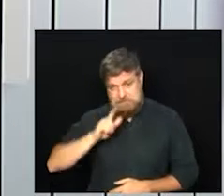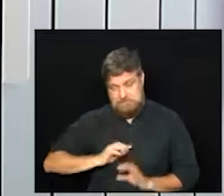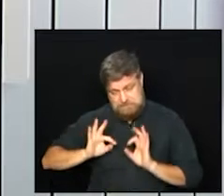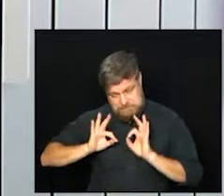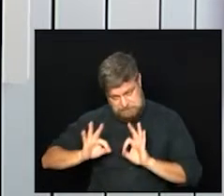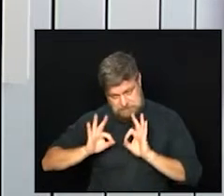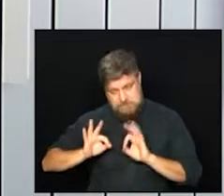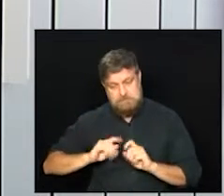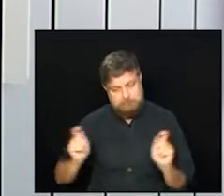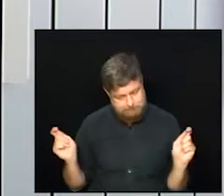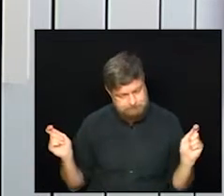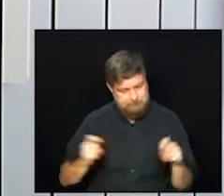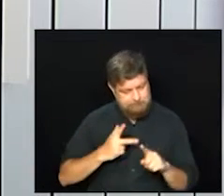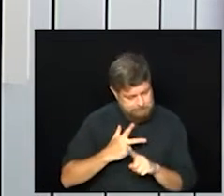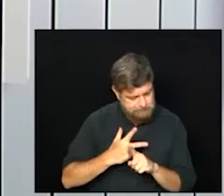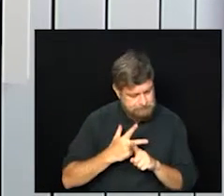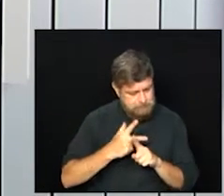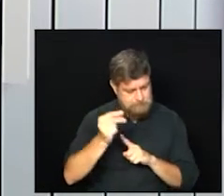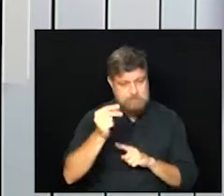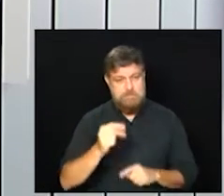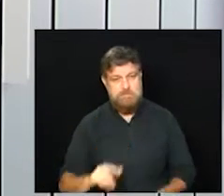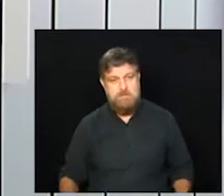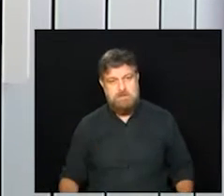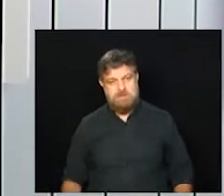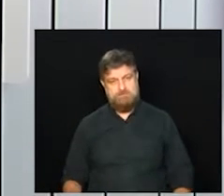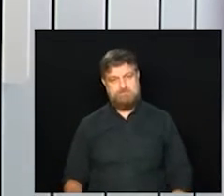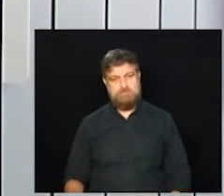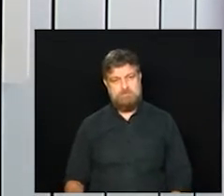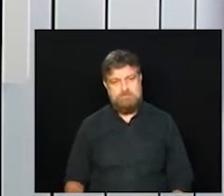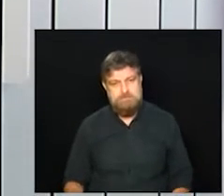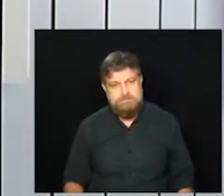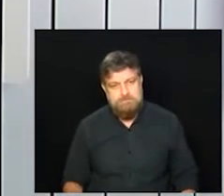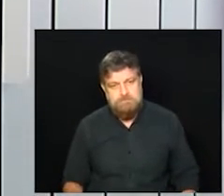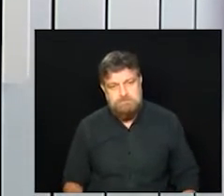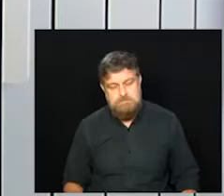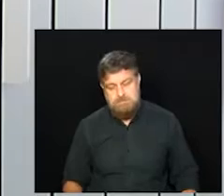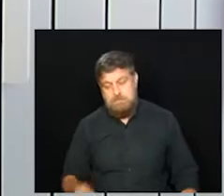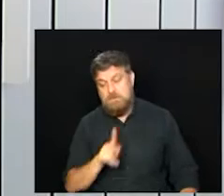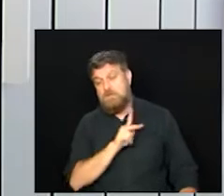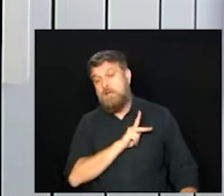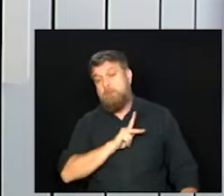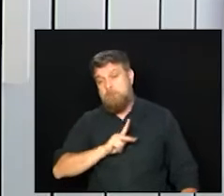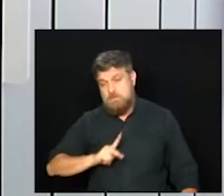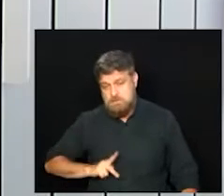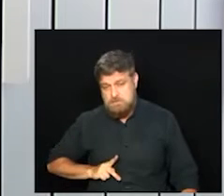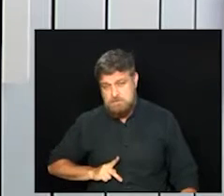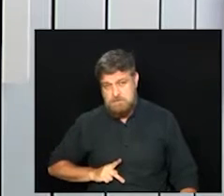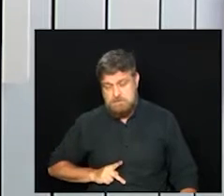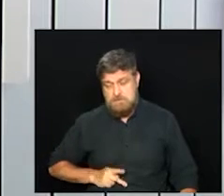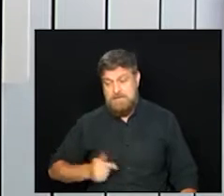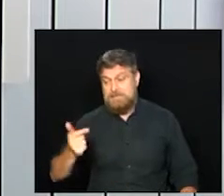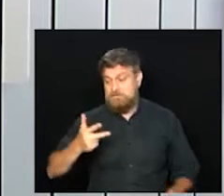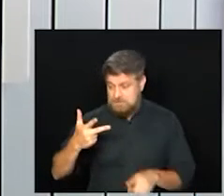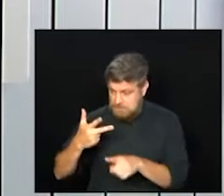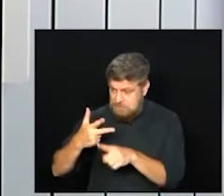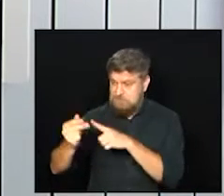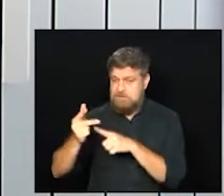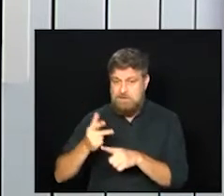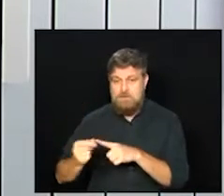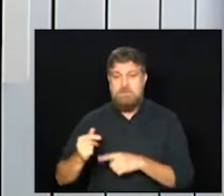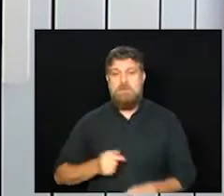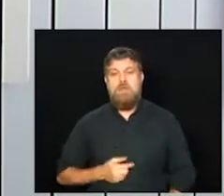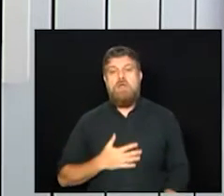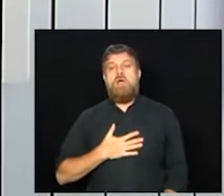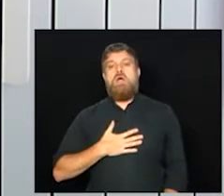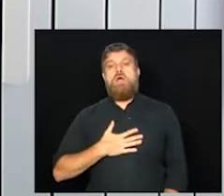as condições de vencer a equipe do Rio de Janeiro. E a Ponte Preta, segunda vitória consecutiva, deu um